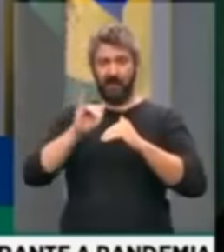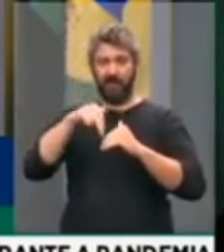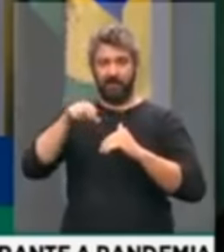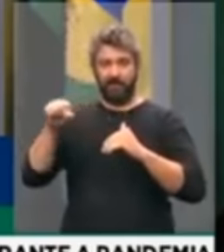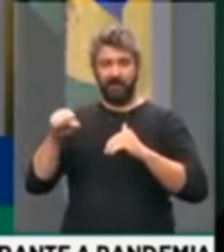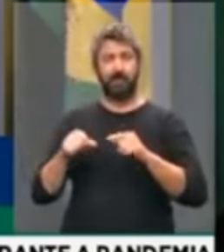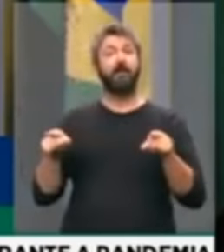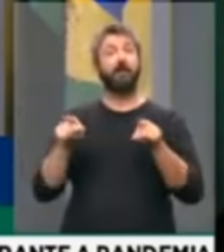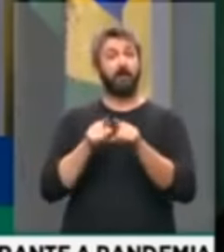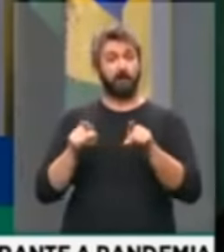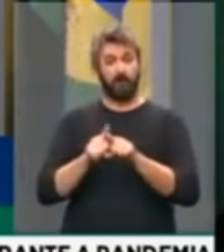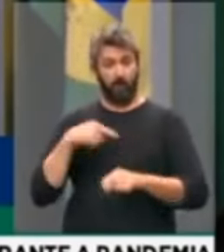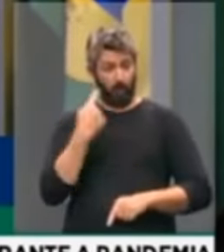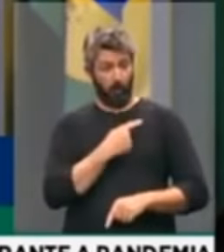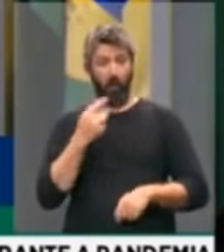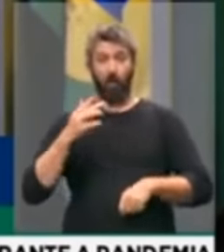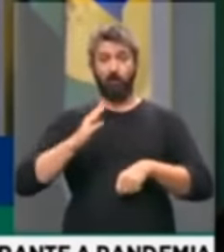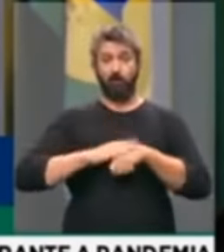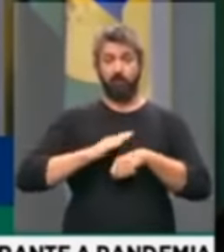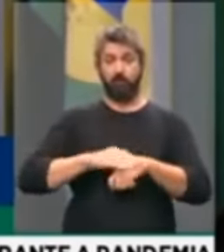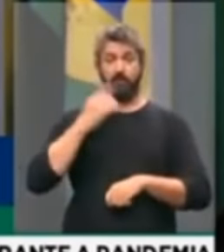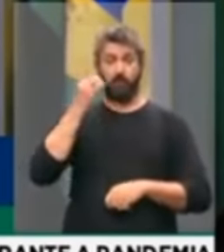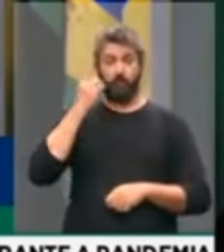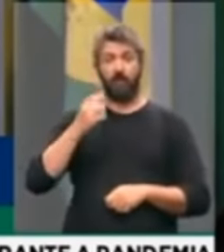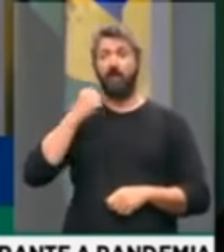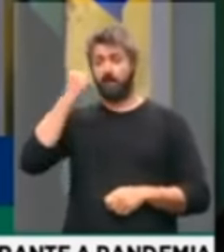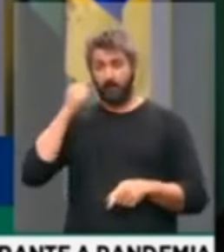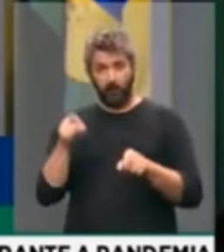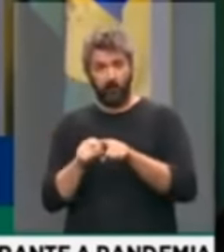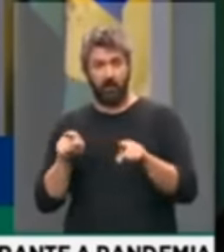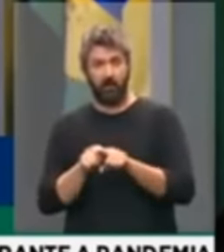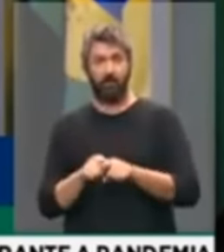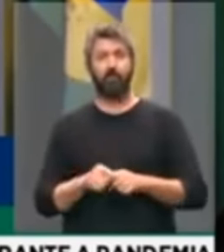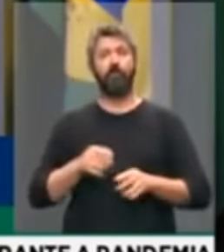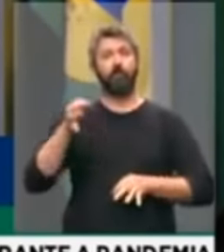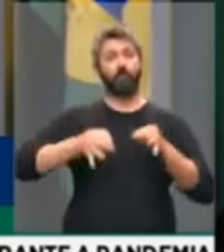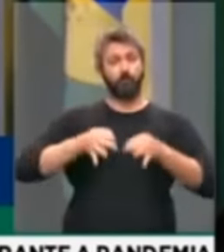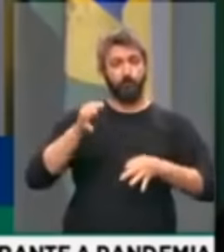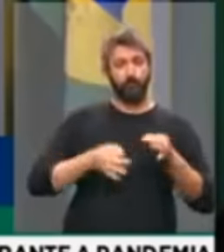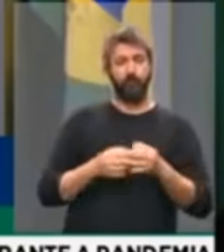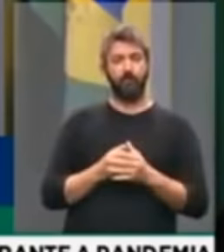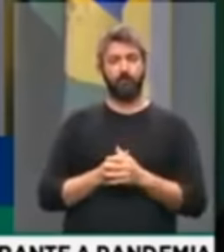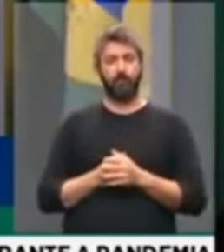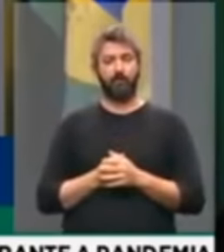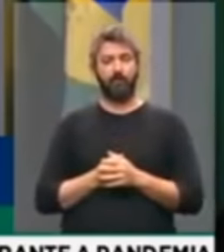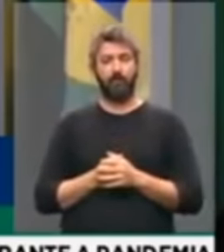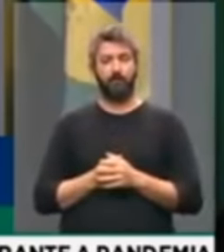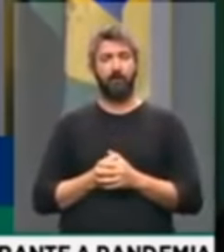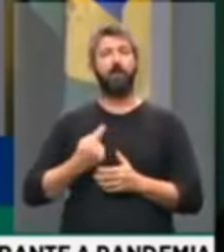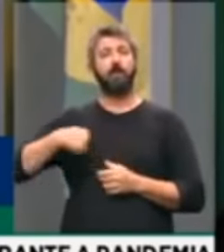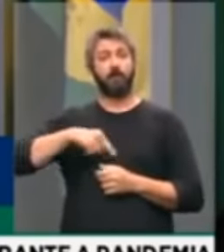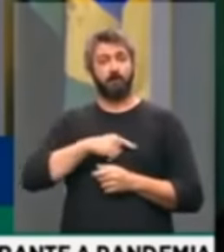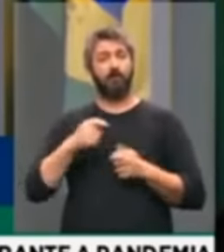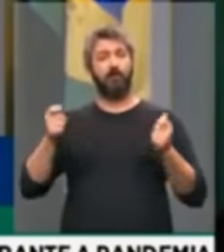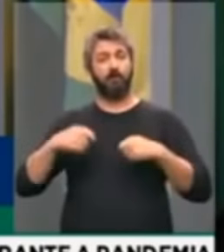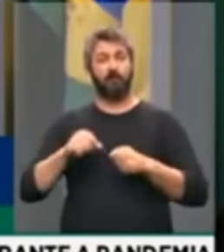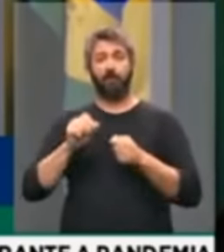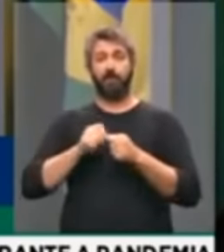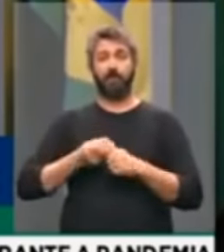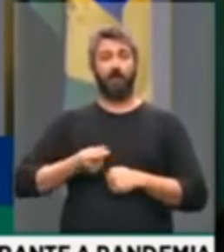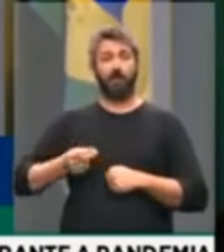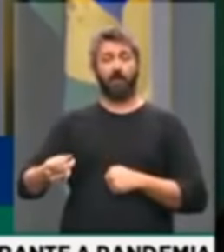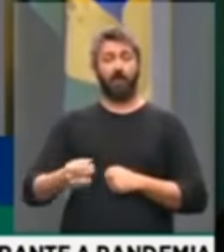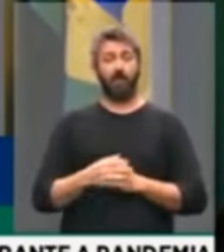inss inclusive nós deputados e inclusive e senadores juízes e promotores nos poderiam nos tornar